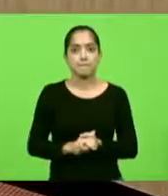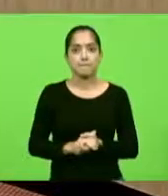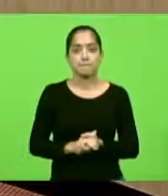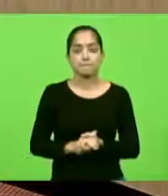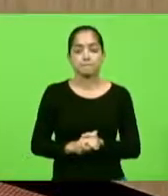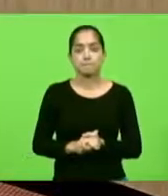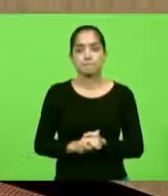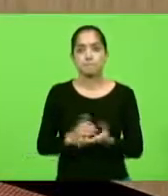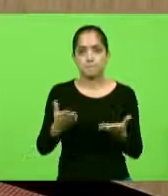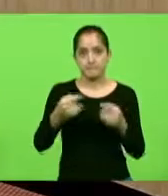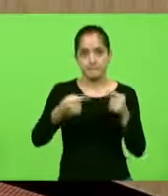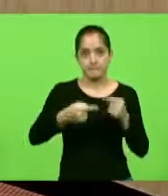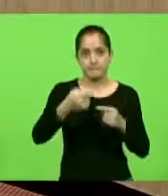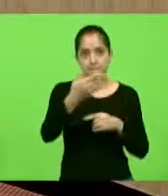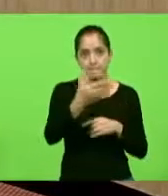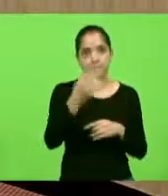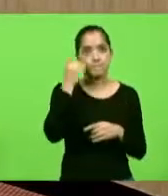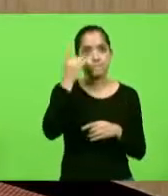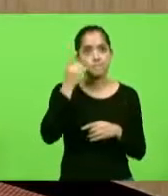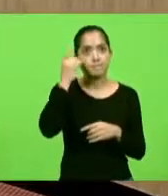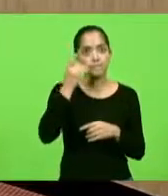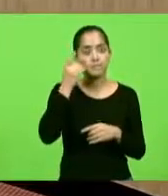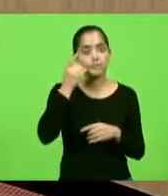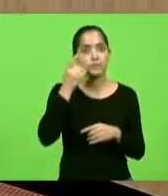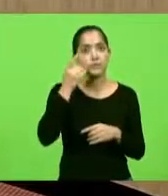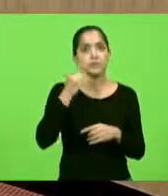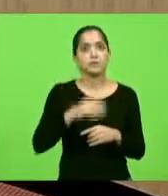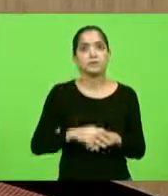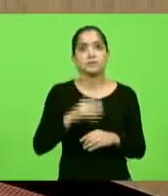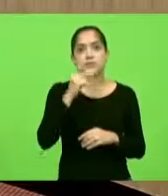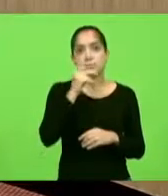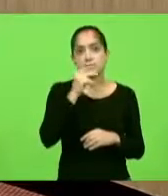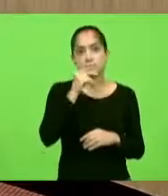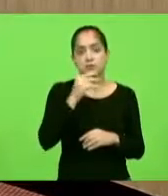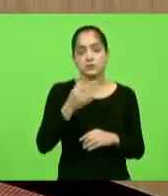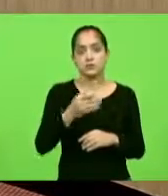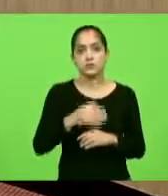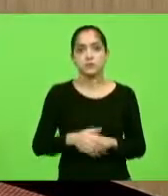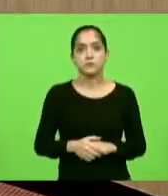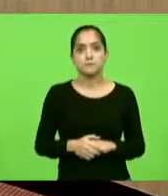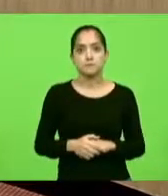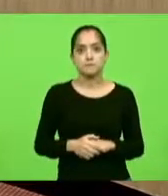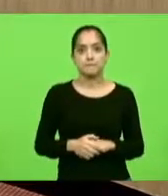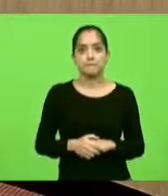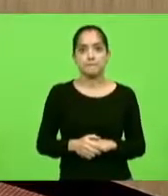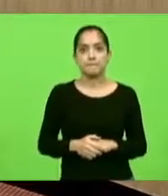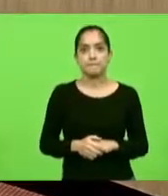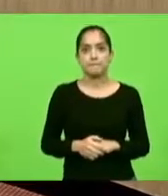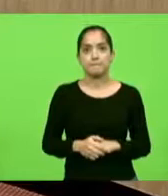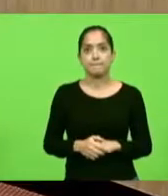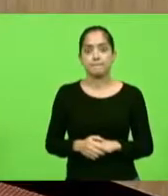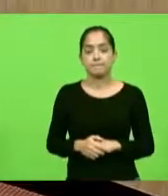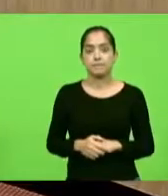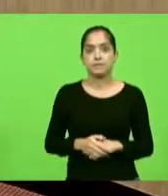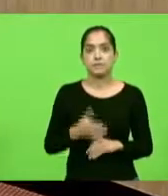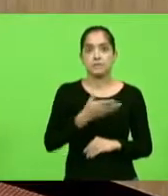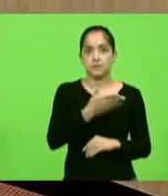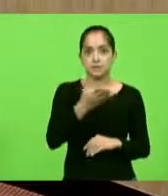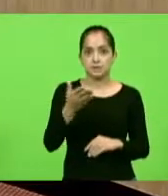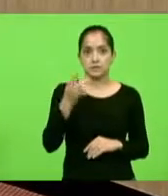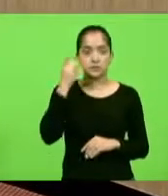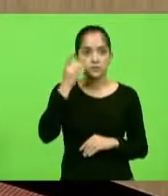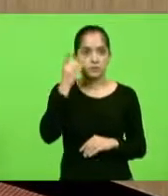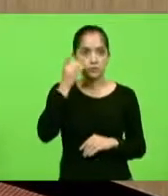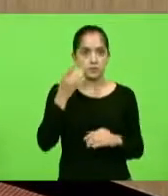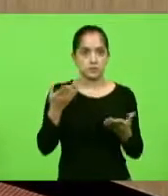Ainda para discutir a matéria, com a palavra o deputado Kennedy Nunes, na sequência, deputado Jair Mioto. Senhores deputados, eu não quero